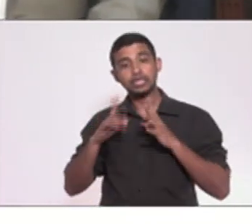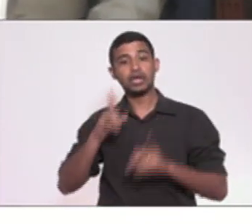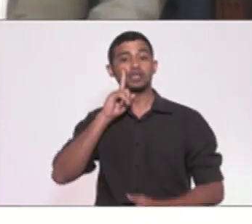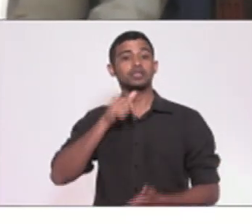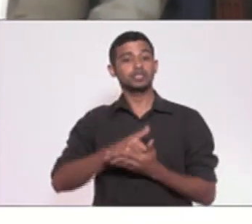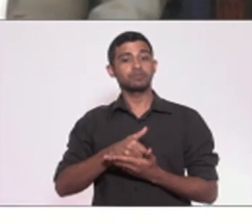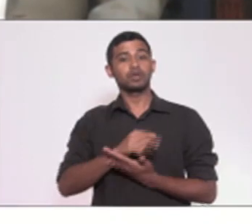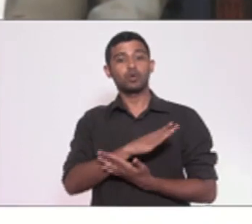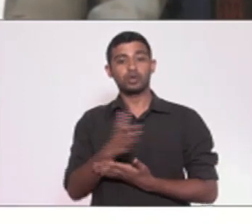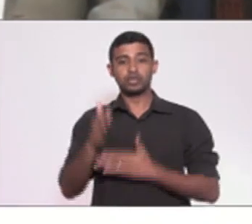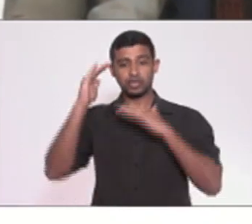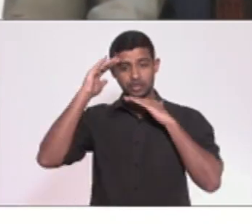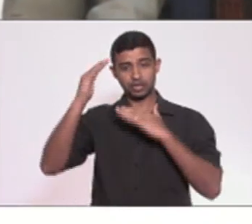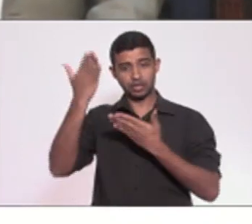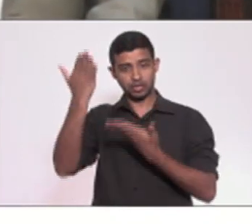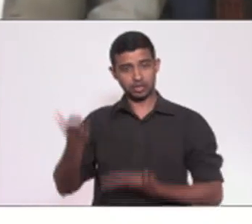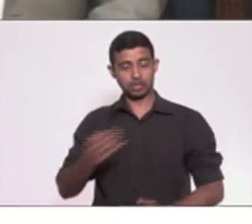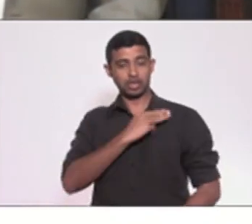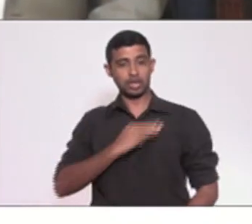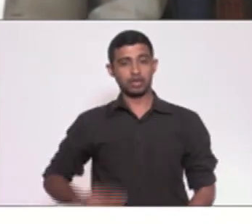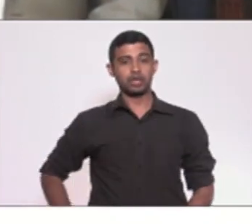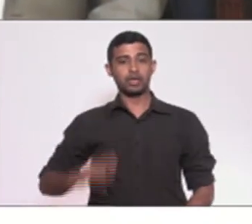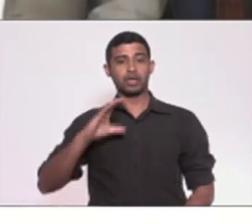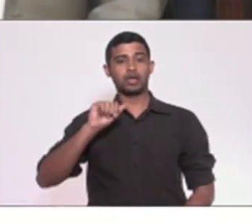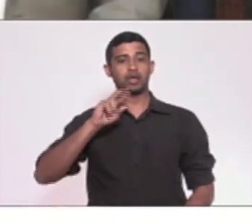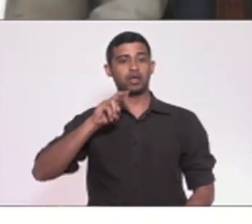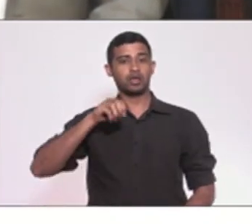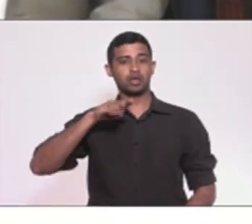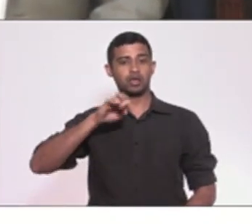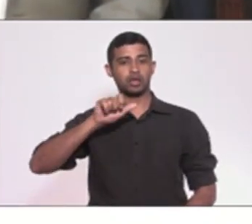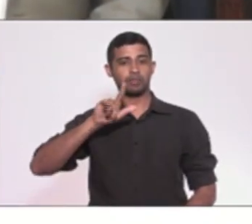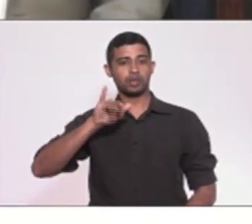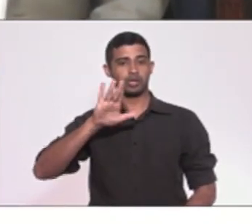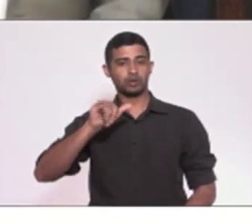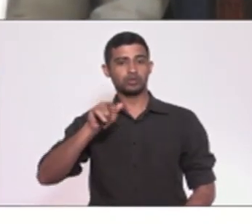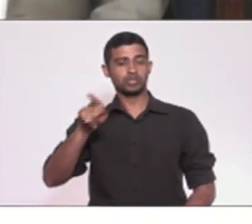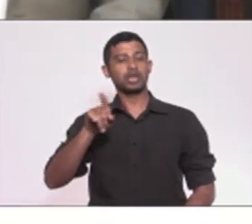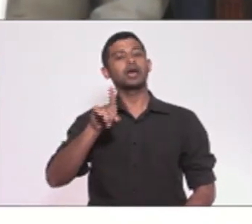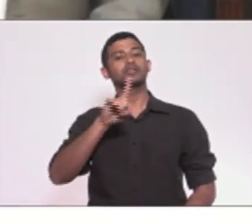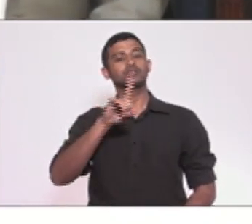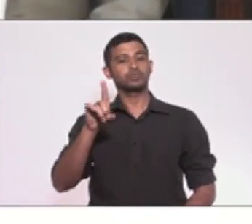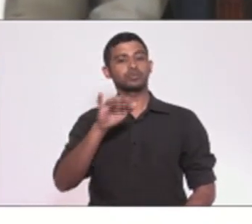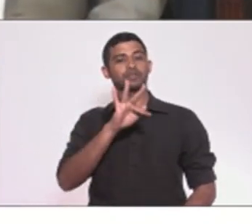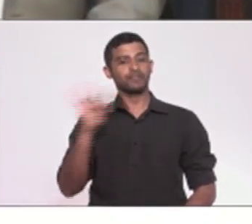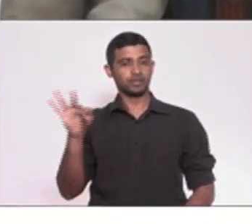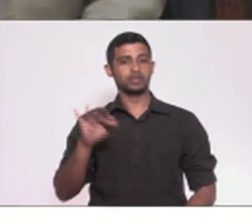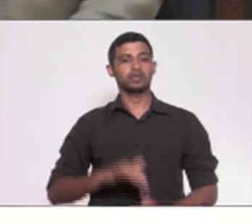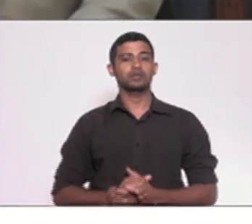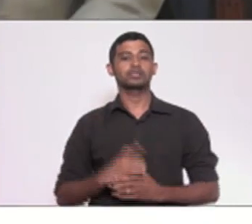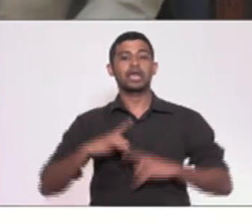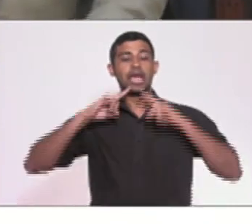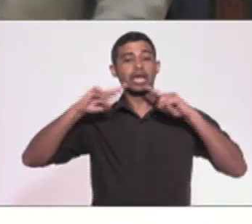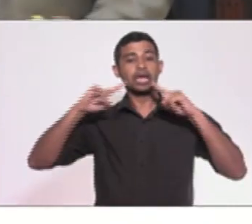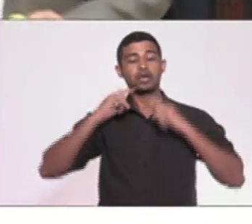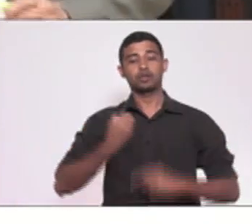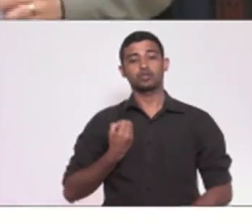decisão da Excelentíssima Senhora Ministra Carmen Lúcia, do Egrégio Tribunal Federal, nos autos das reclamações números